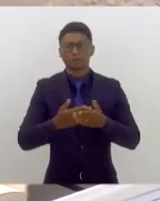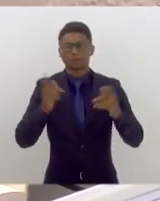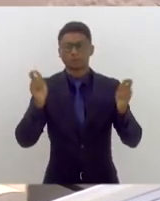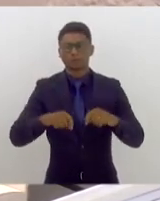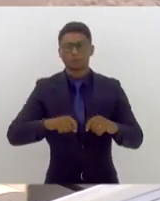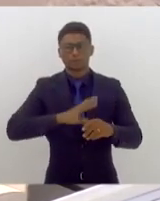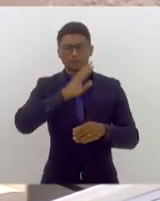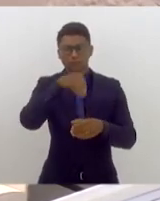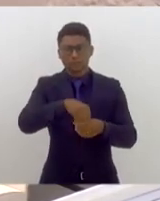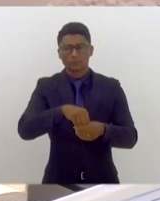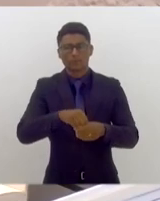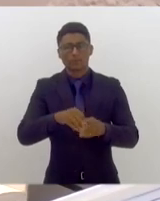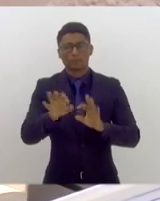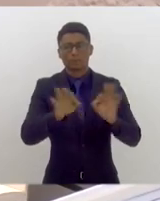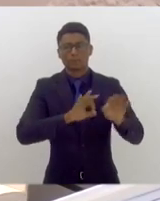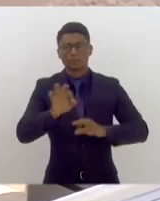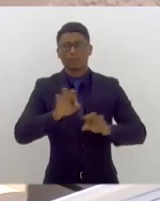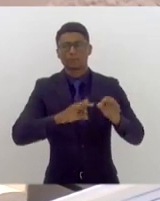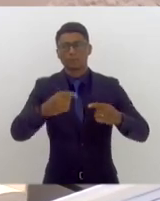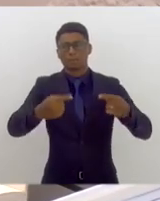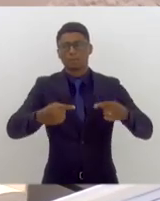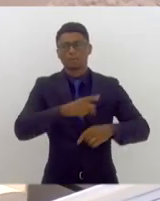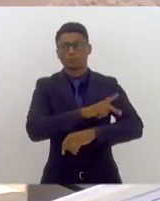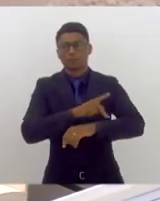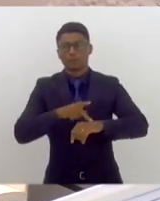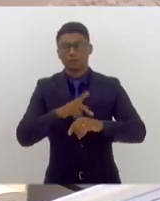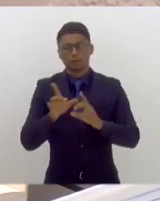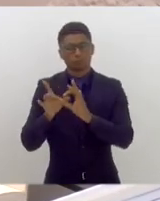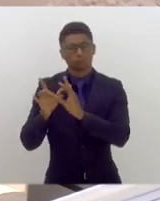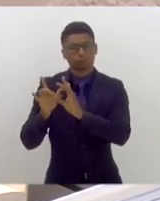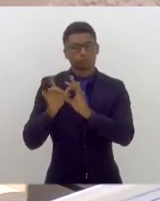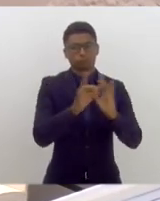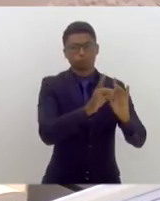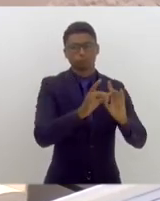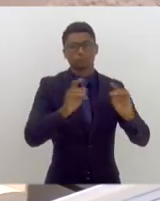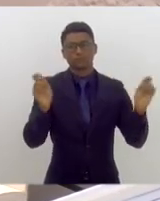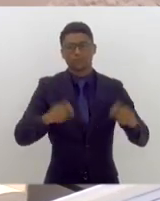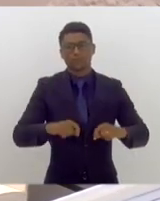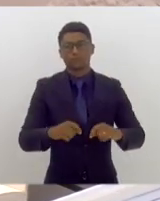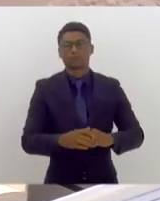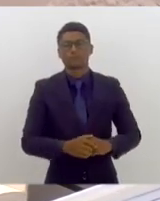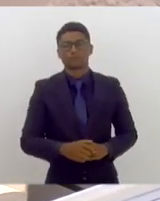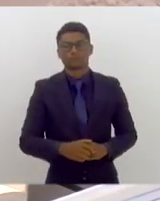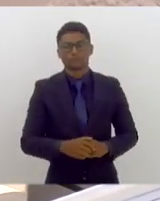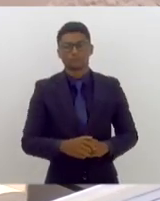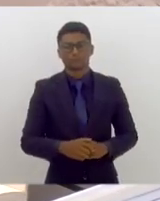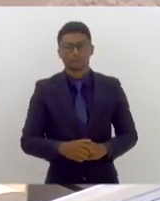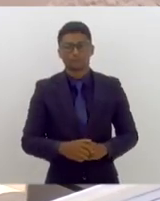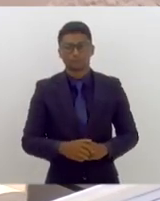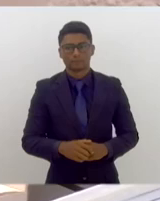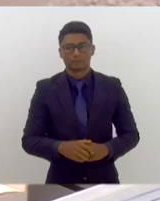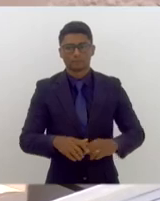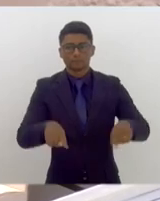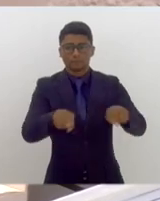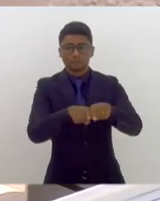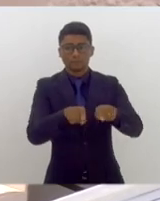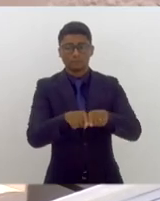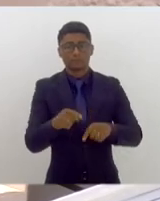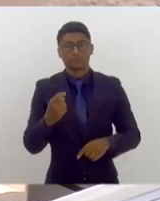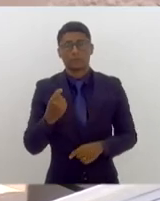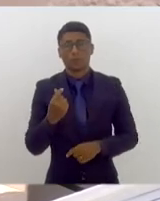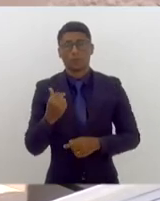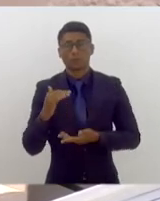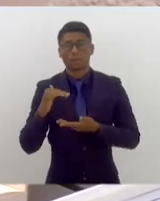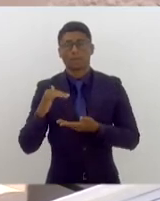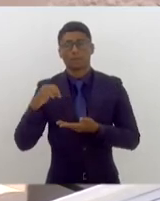projetos político-pedagógicos integrados, desde que nós possamos recuperar também o orçamento,